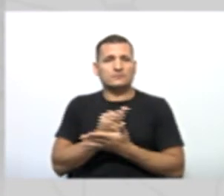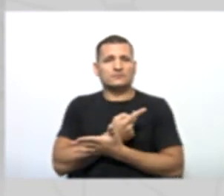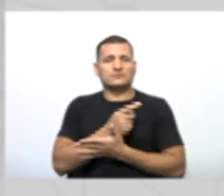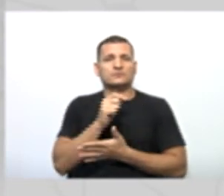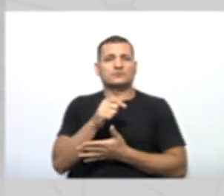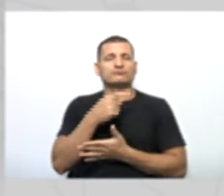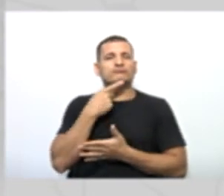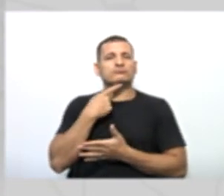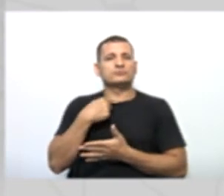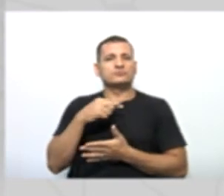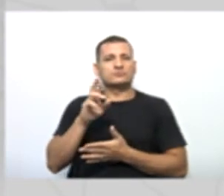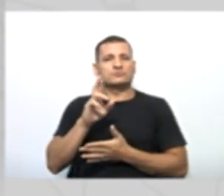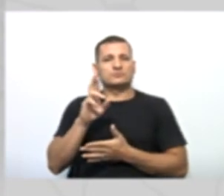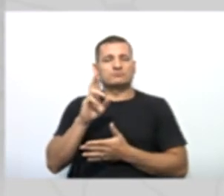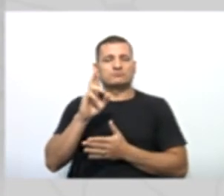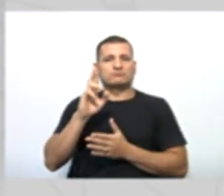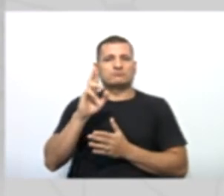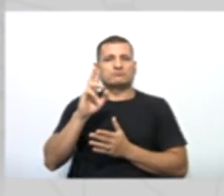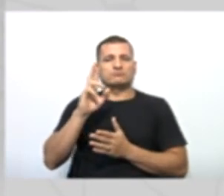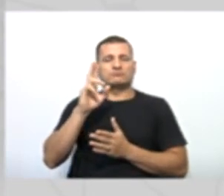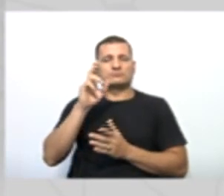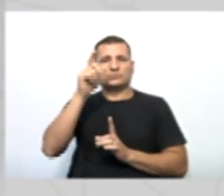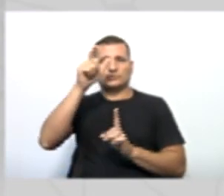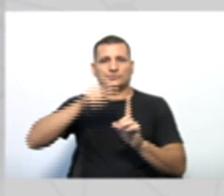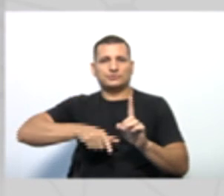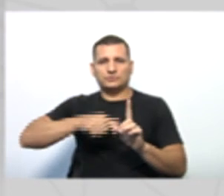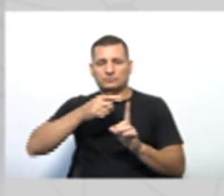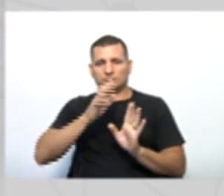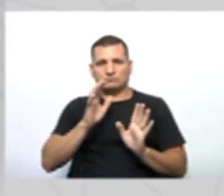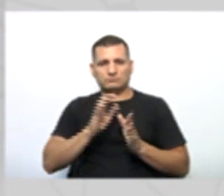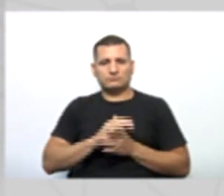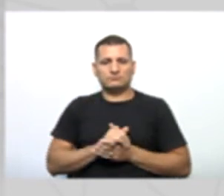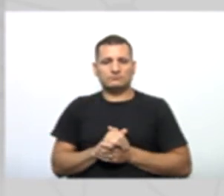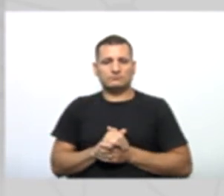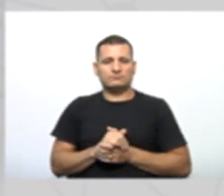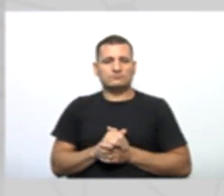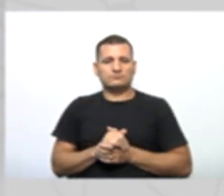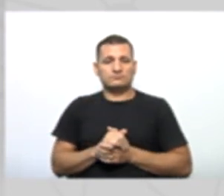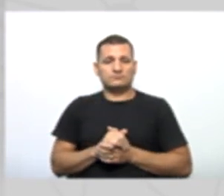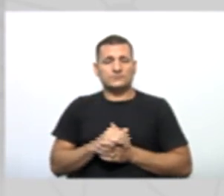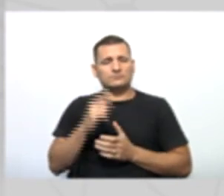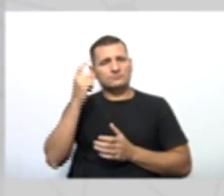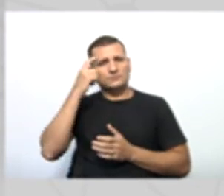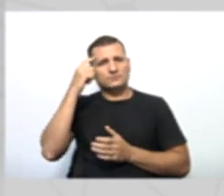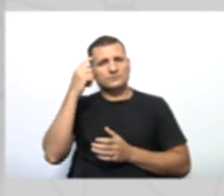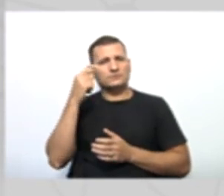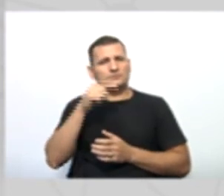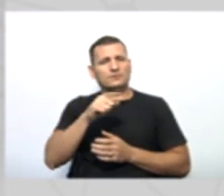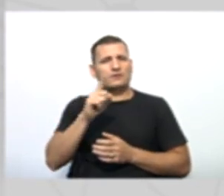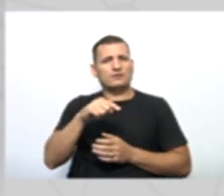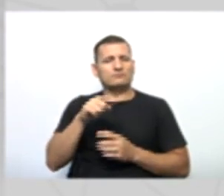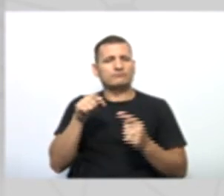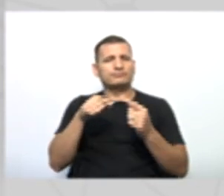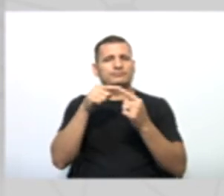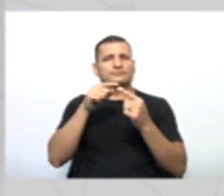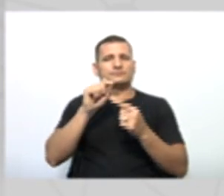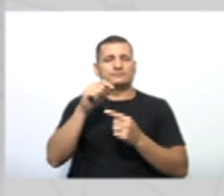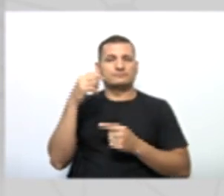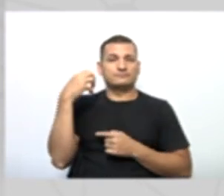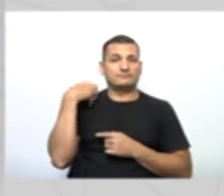pela vontade de quem? Do sujeito. E agora, professor? Então, esse pensamento está muito a ver com o pensamento